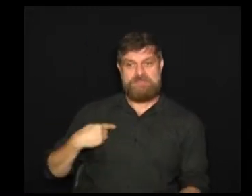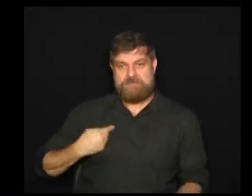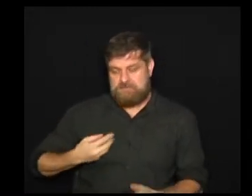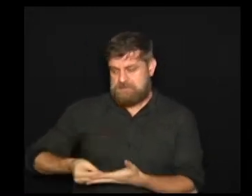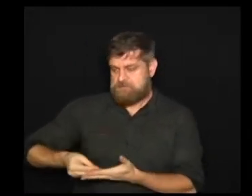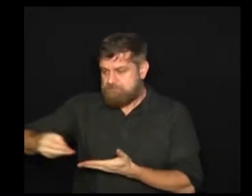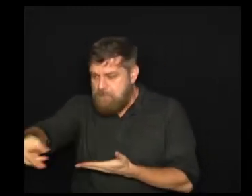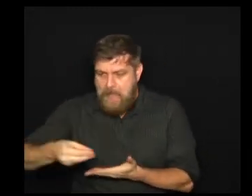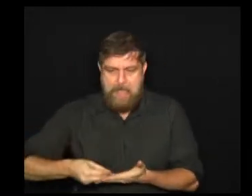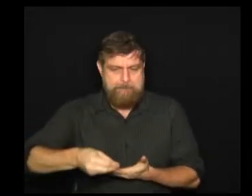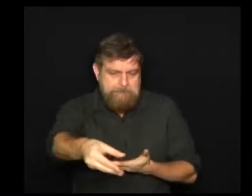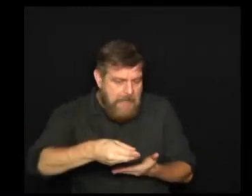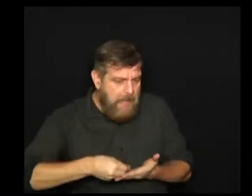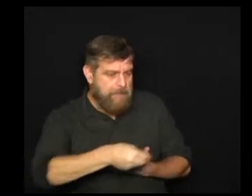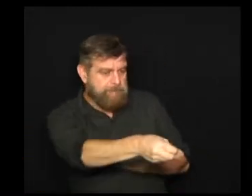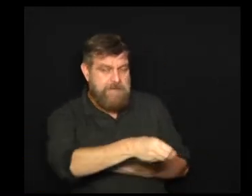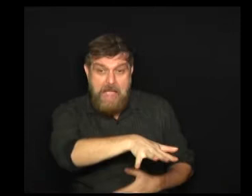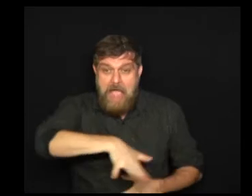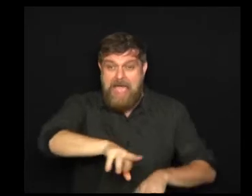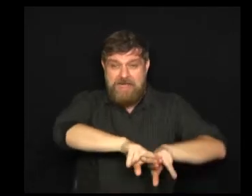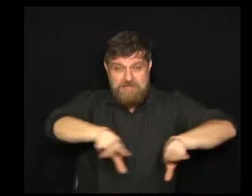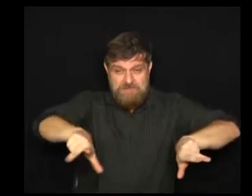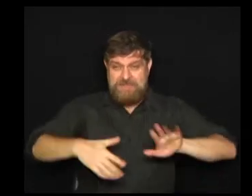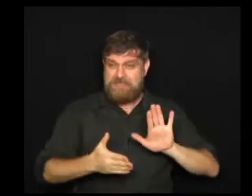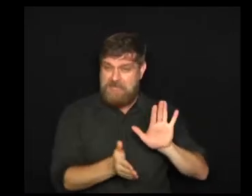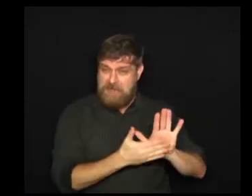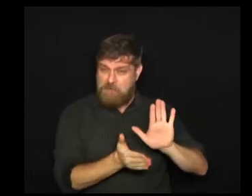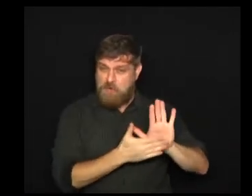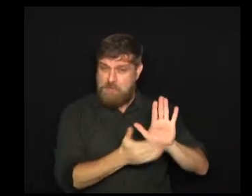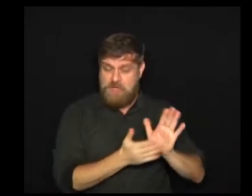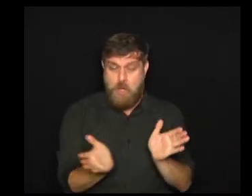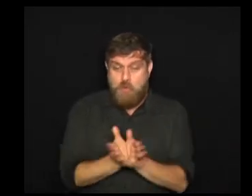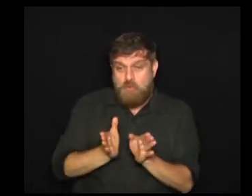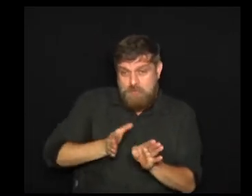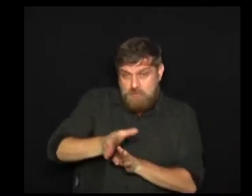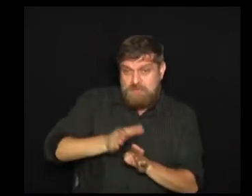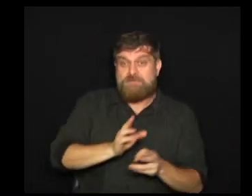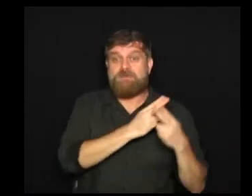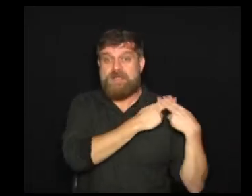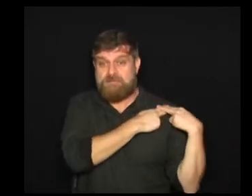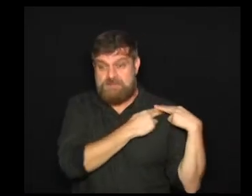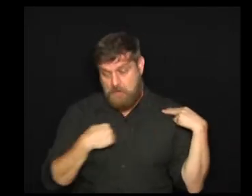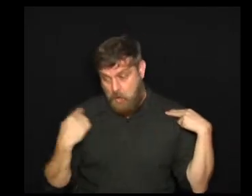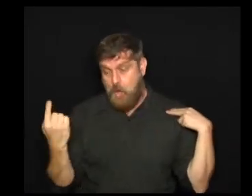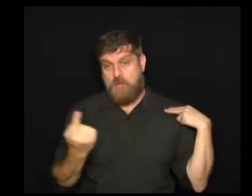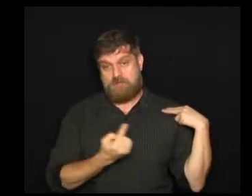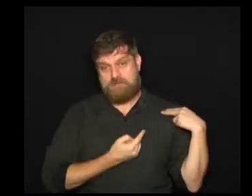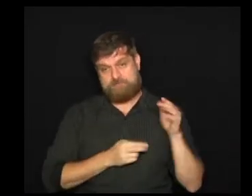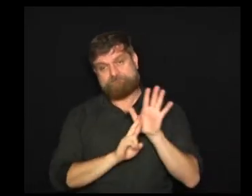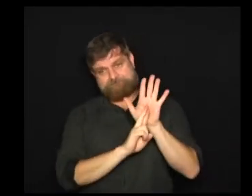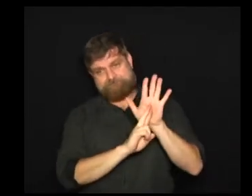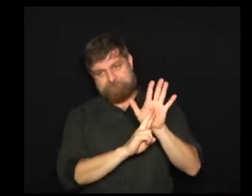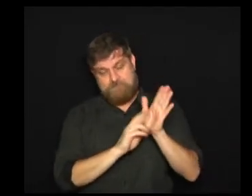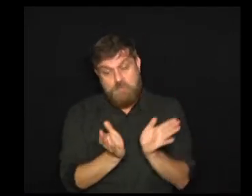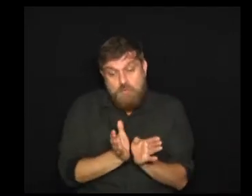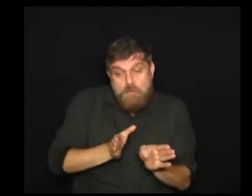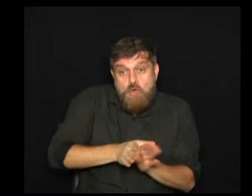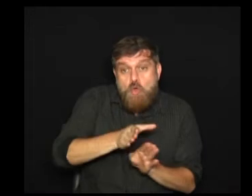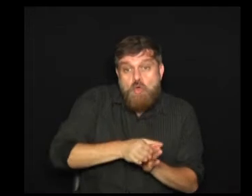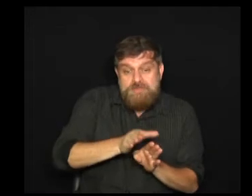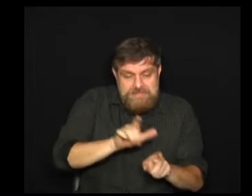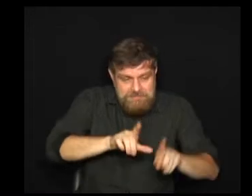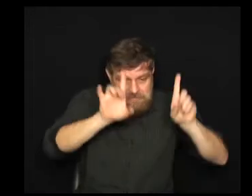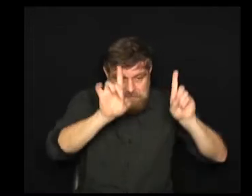mandamos as propostas, o conselho mandou as propostas, eu falo nós, né, o conselho mandou